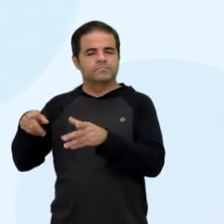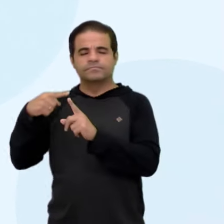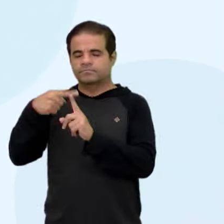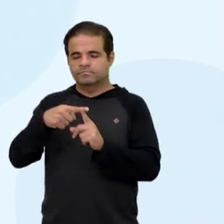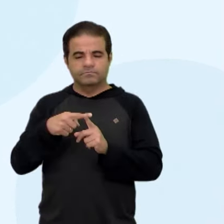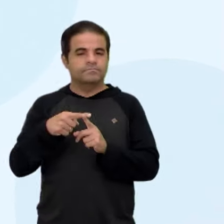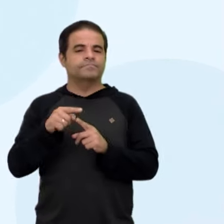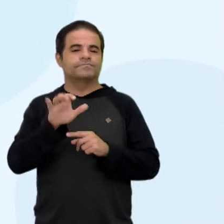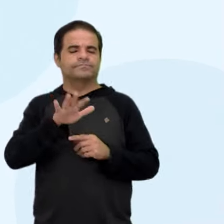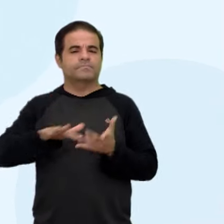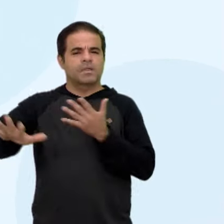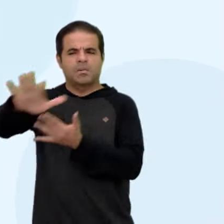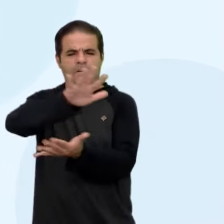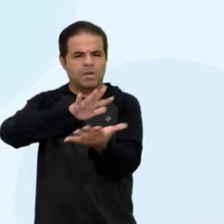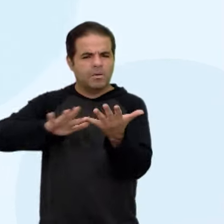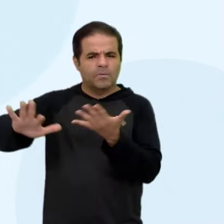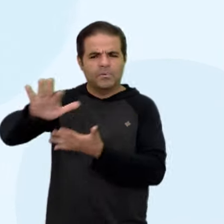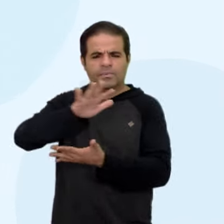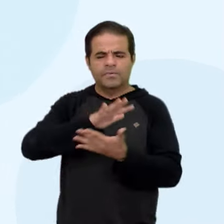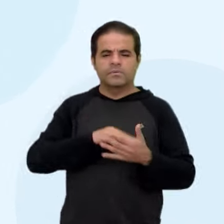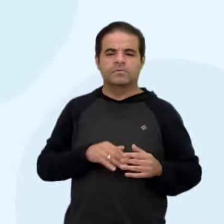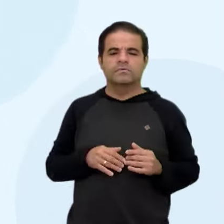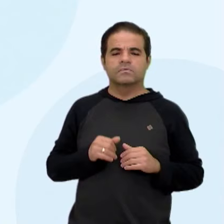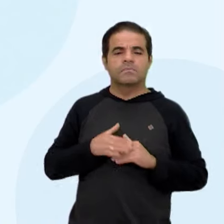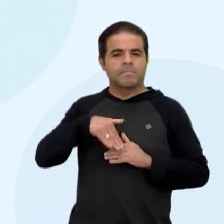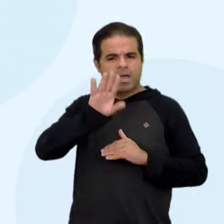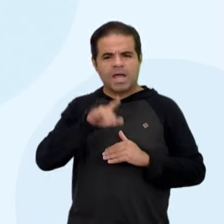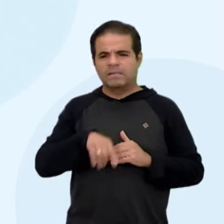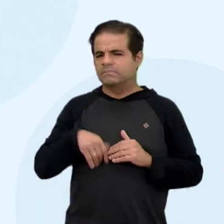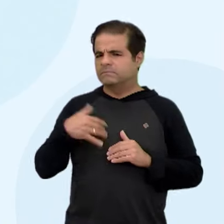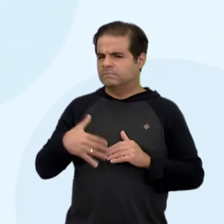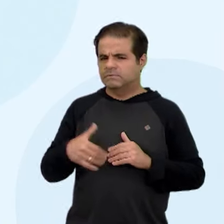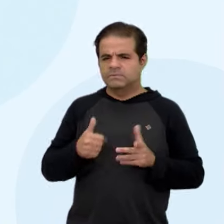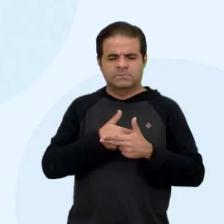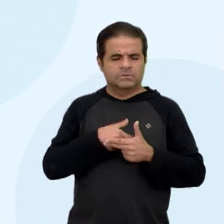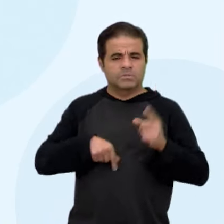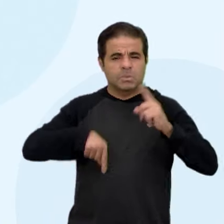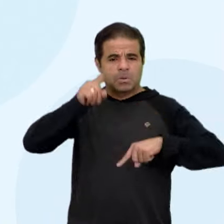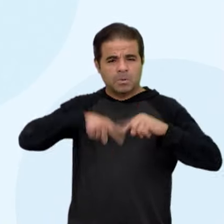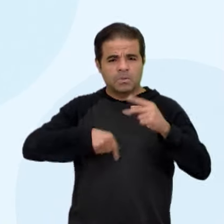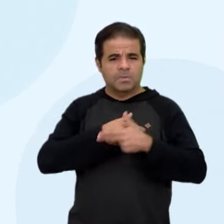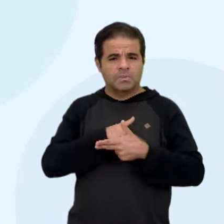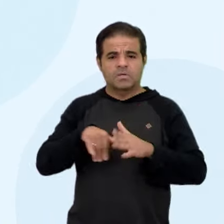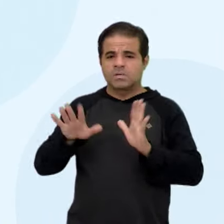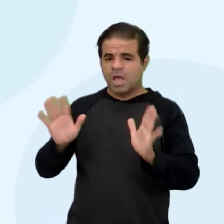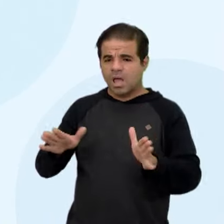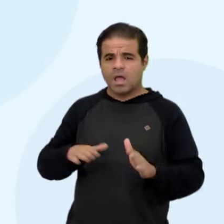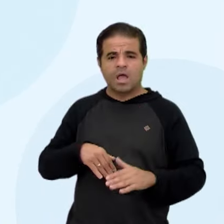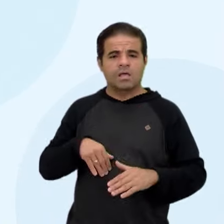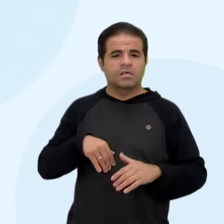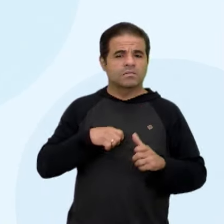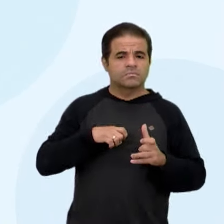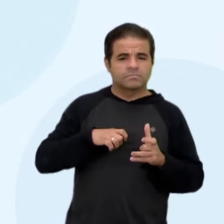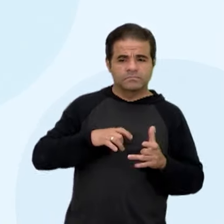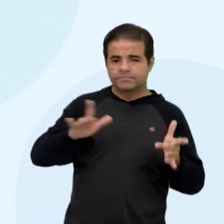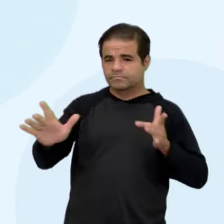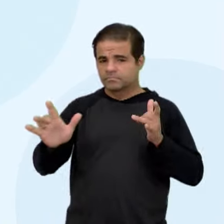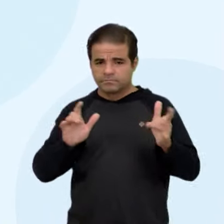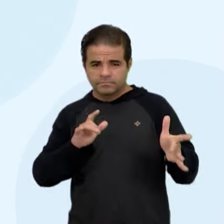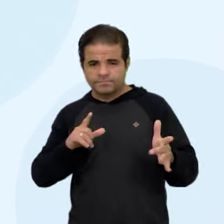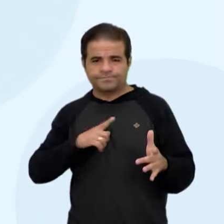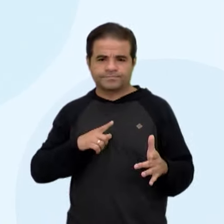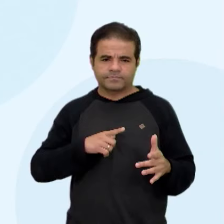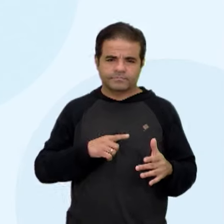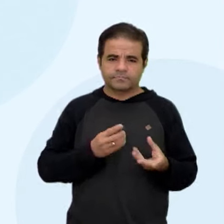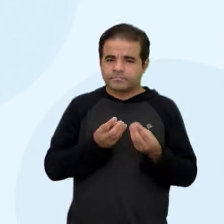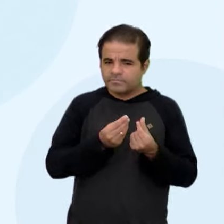espacial. Mais de uma centena de objetos espaciais desmontados jazem no local. Entre eles,